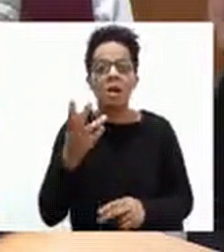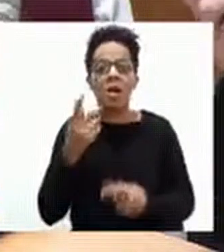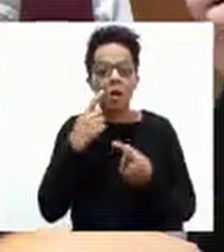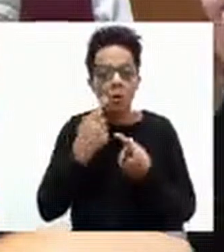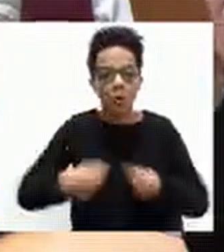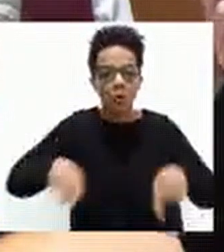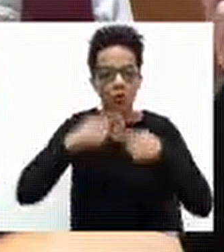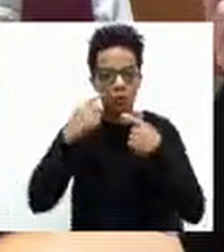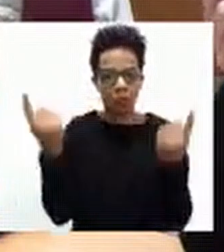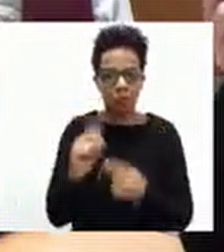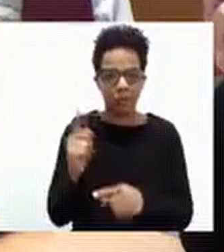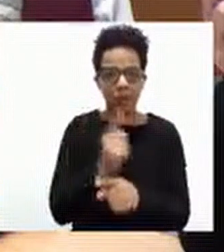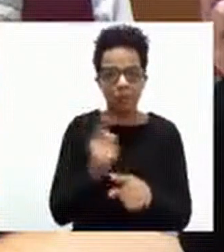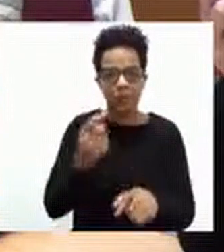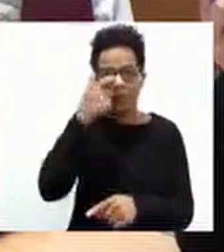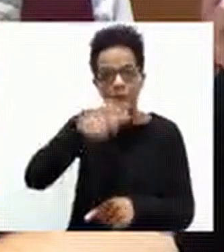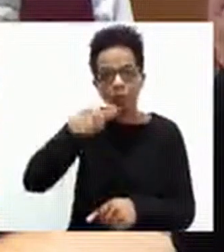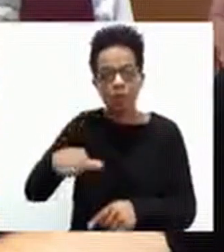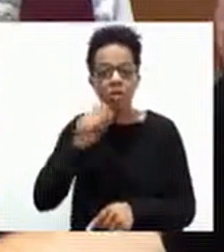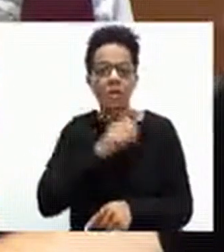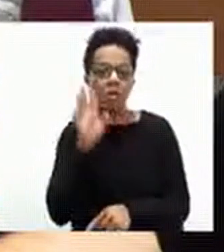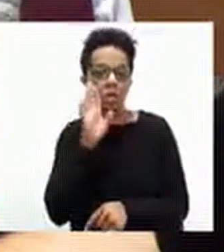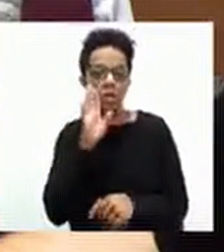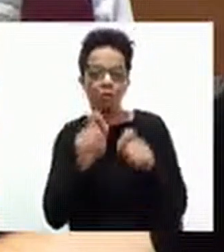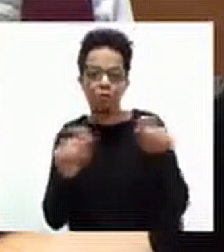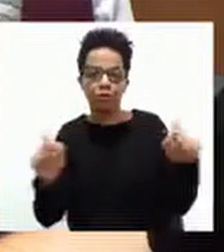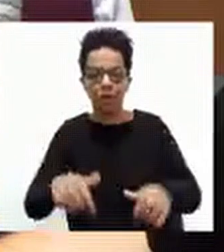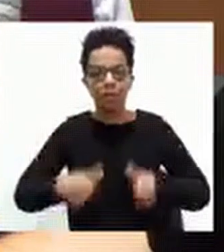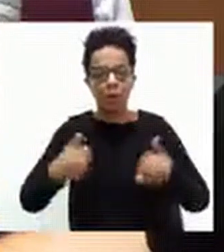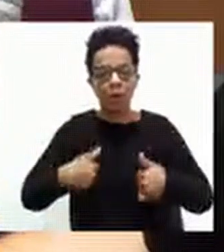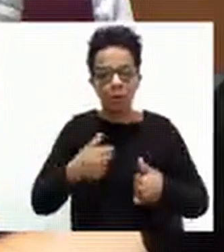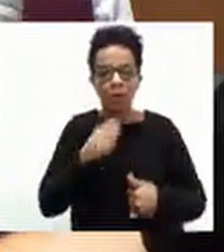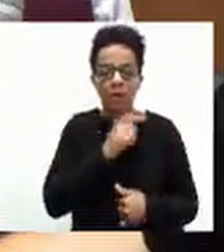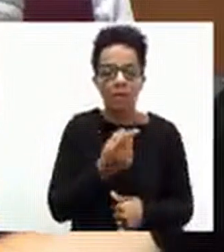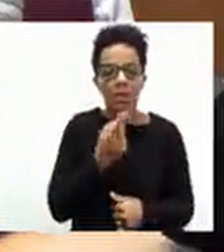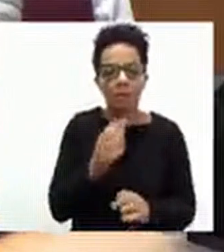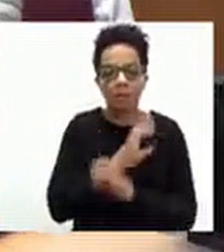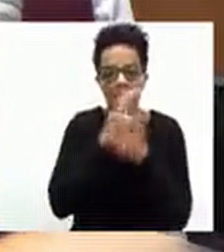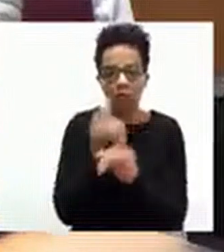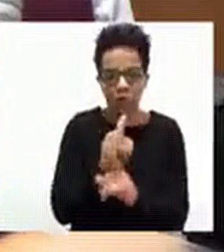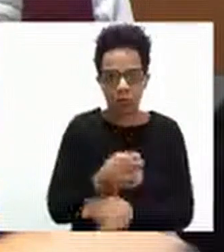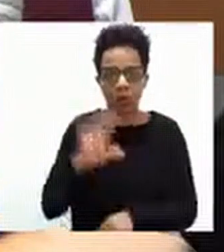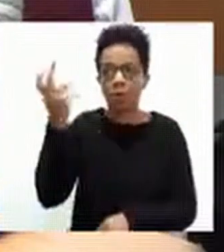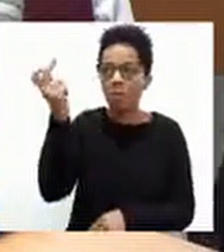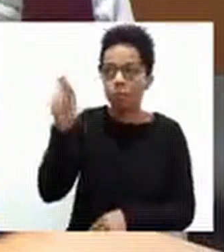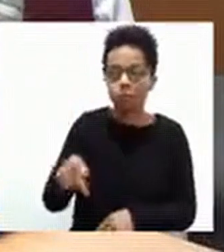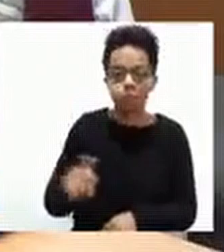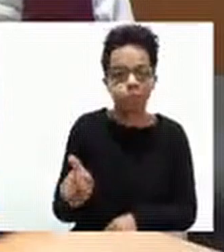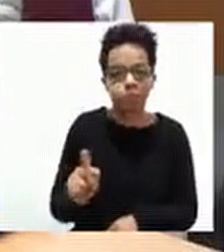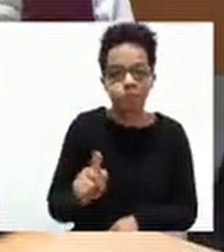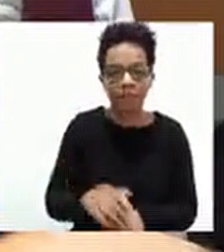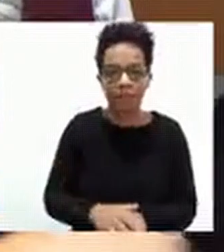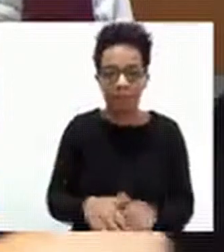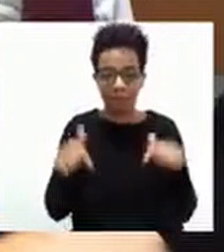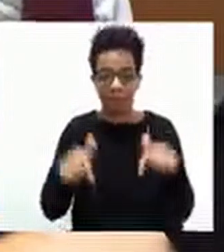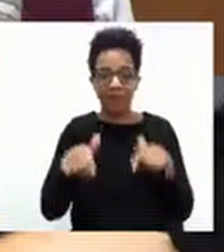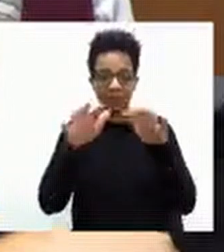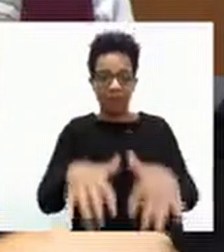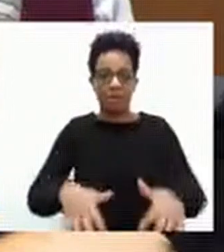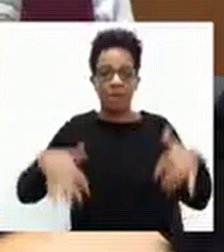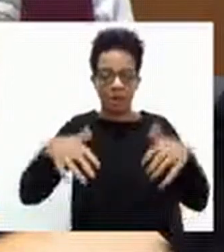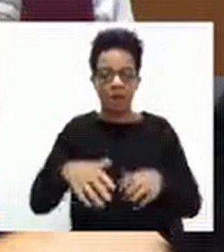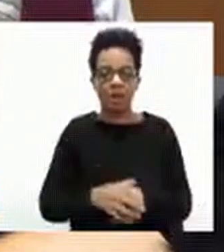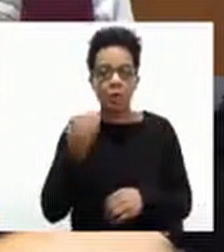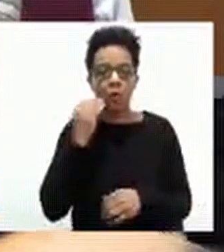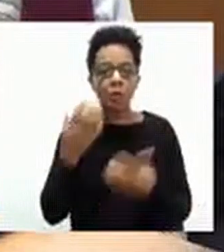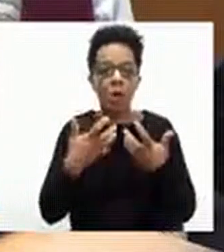os cidadãos acompanham e possam fazer as suas próprias interpretações. E enquanto isto não acontece, aqui nesta Assembleia não há grandes